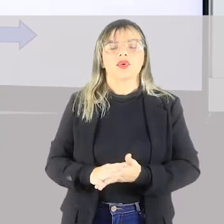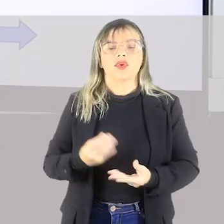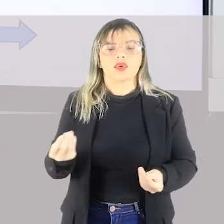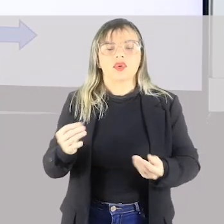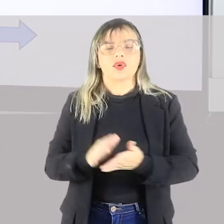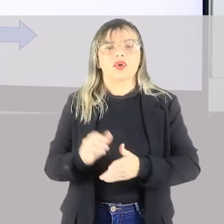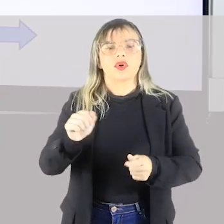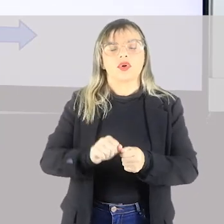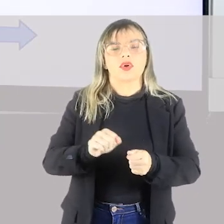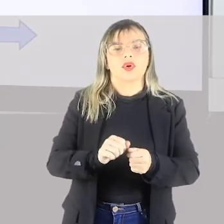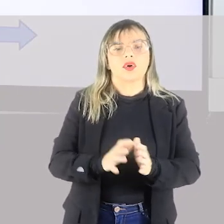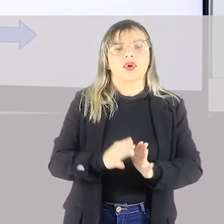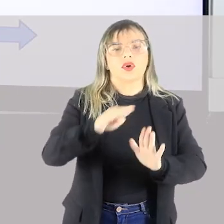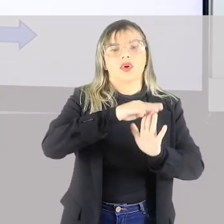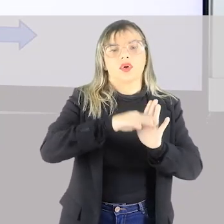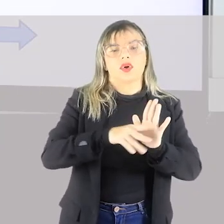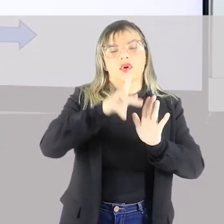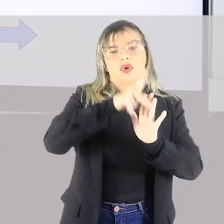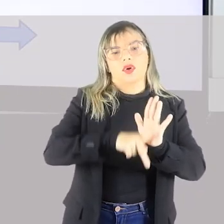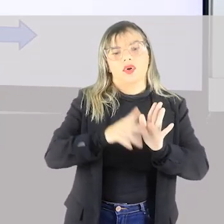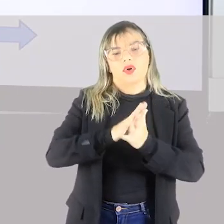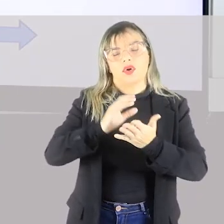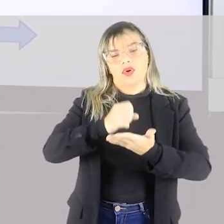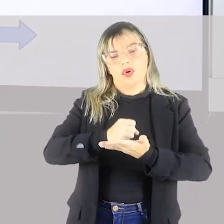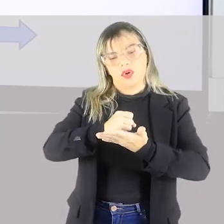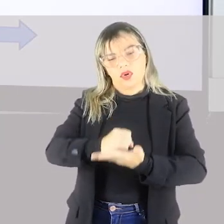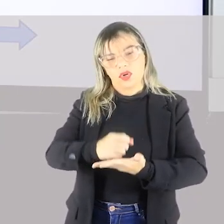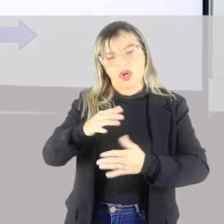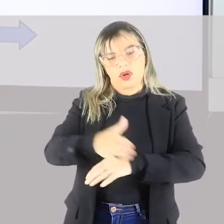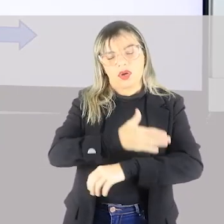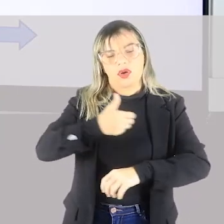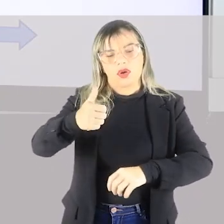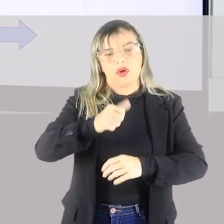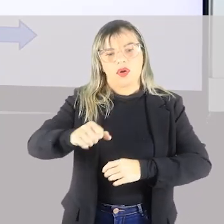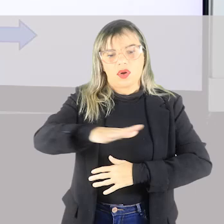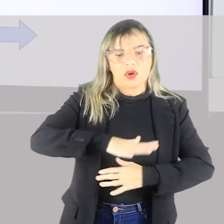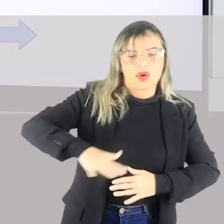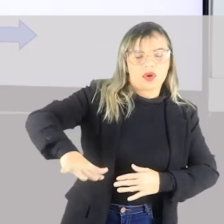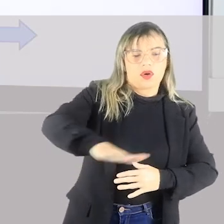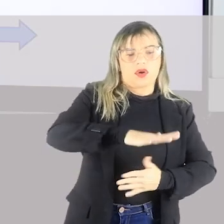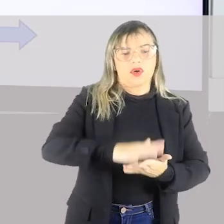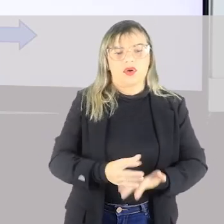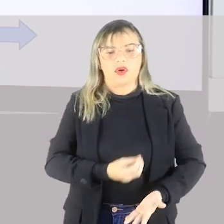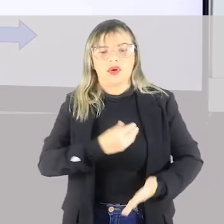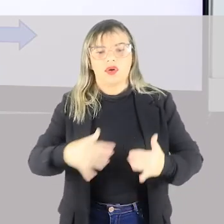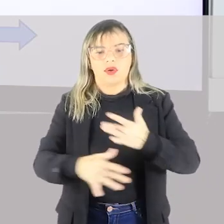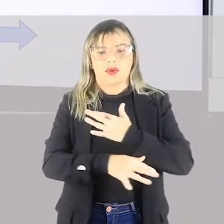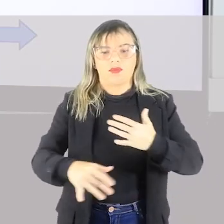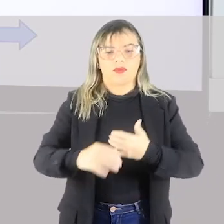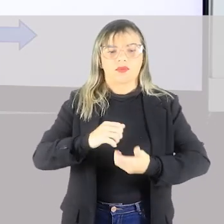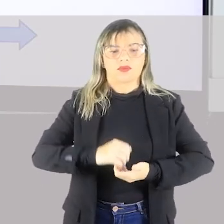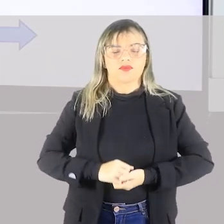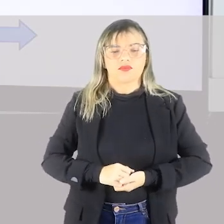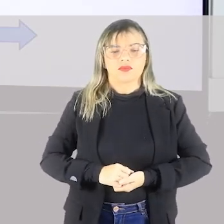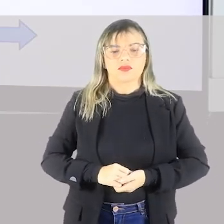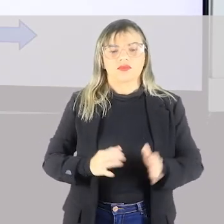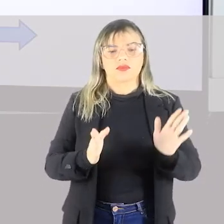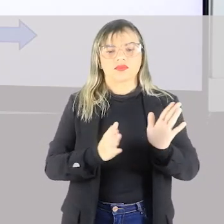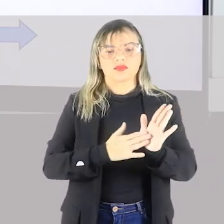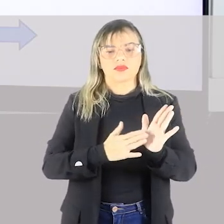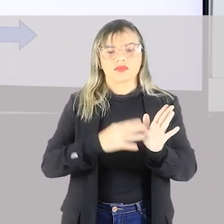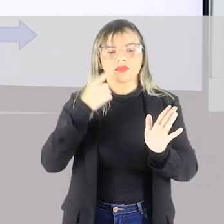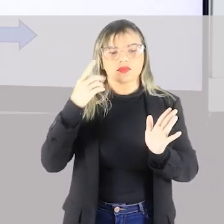dos projetos para beneficiar esse espaço, essa área que é a área da cidade, que